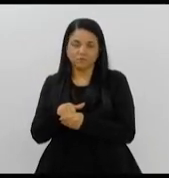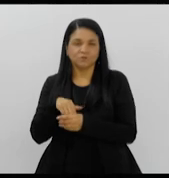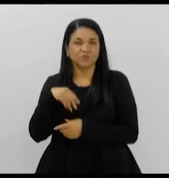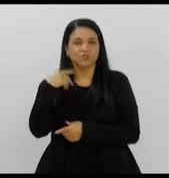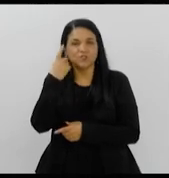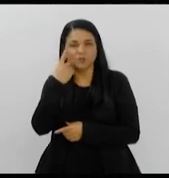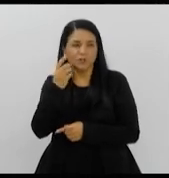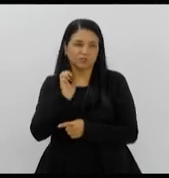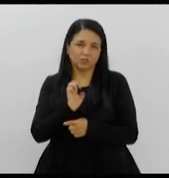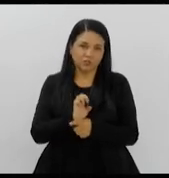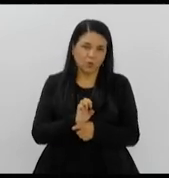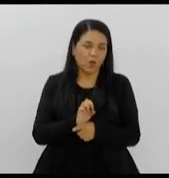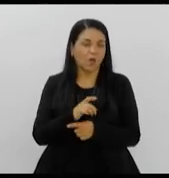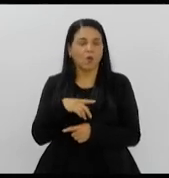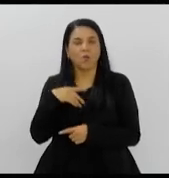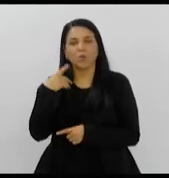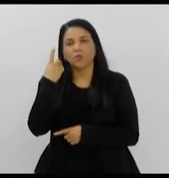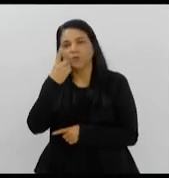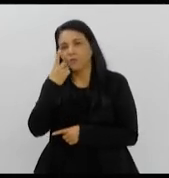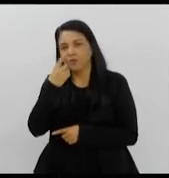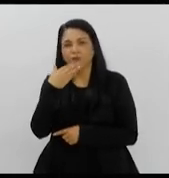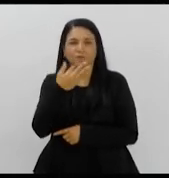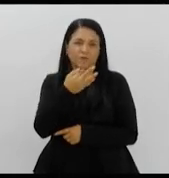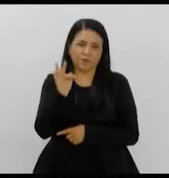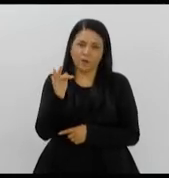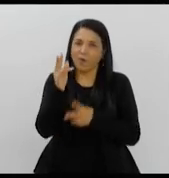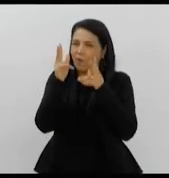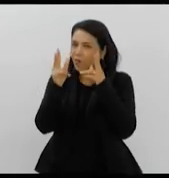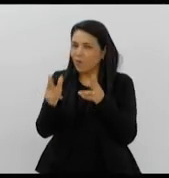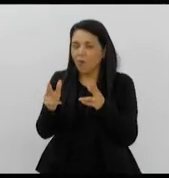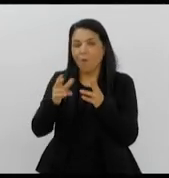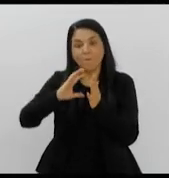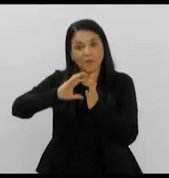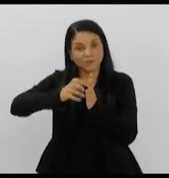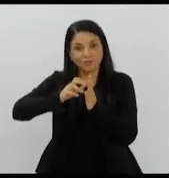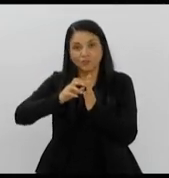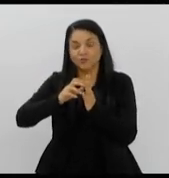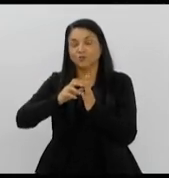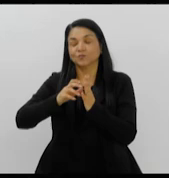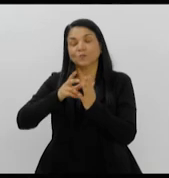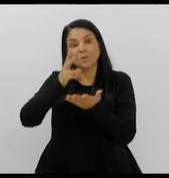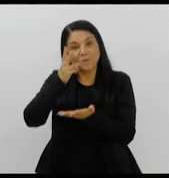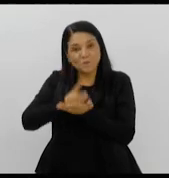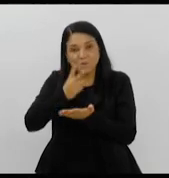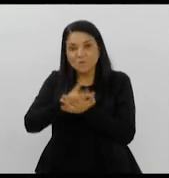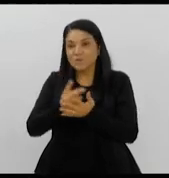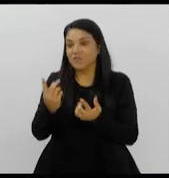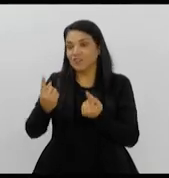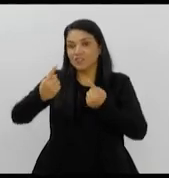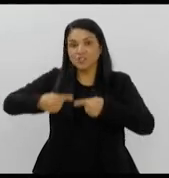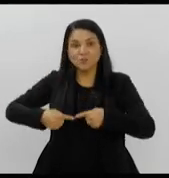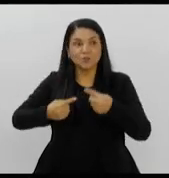deputado estadual e de deputado federal. E muitas vezes